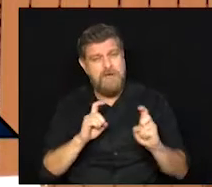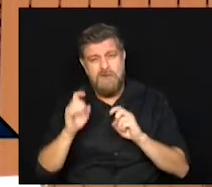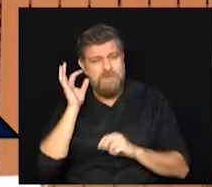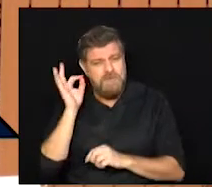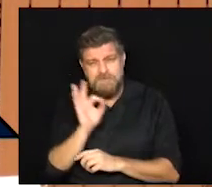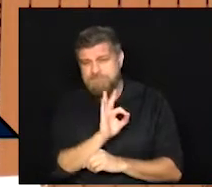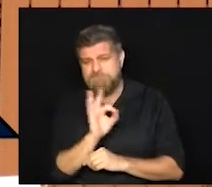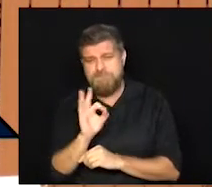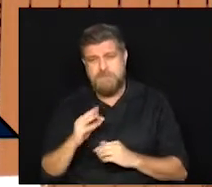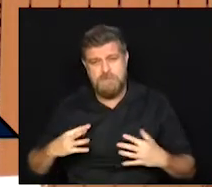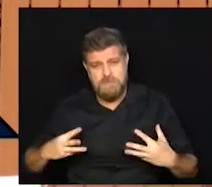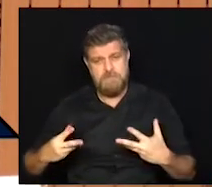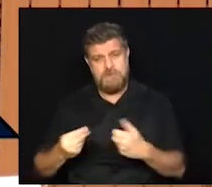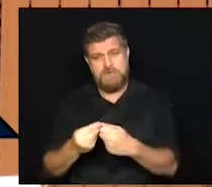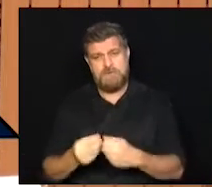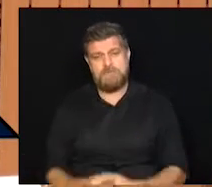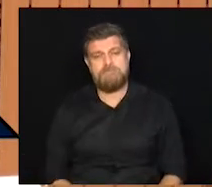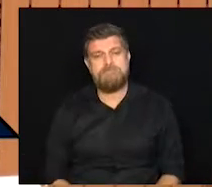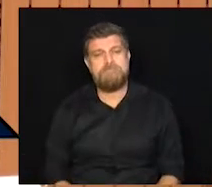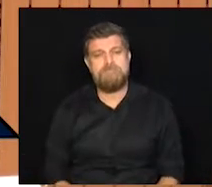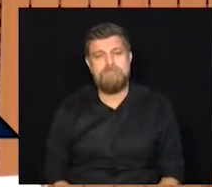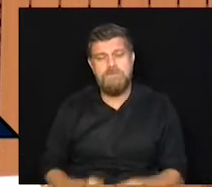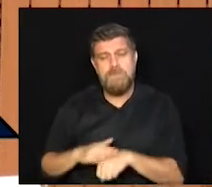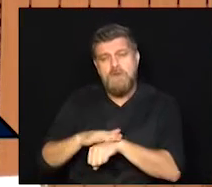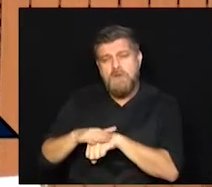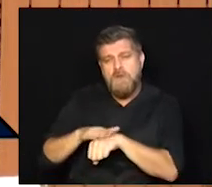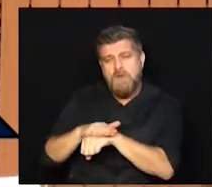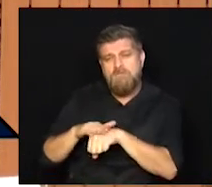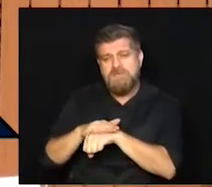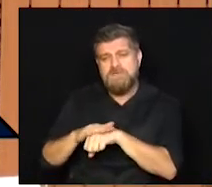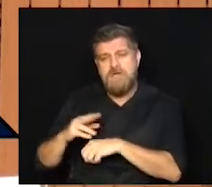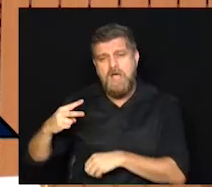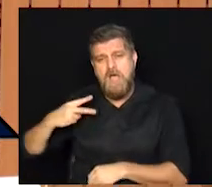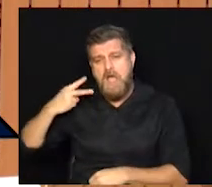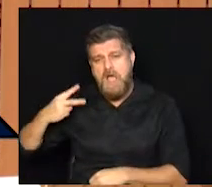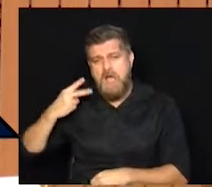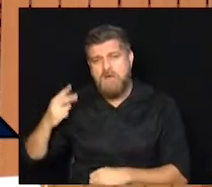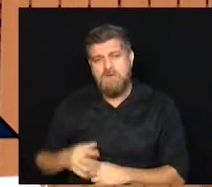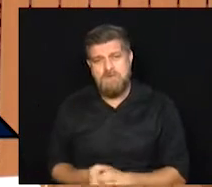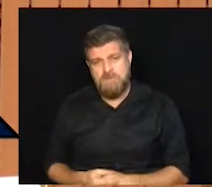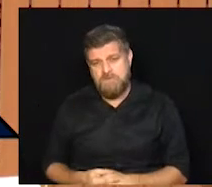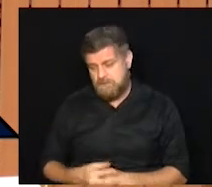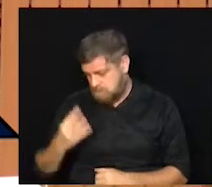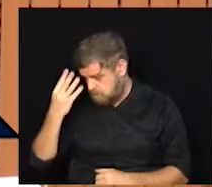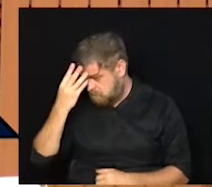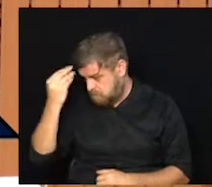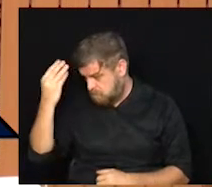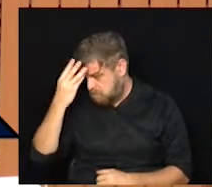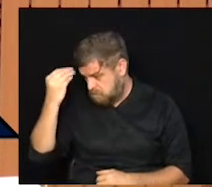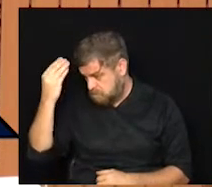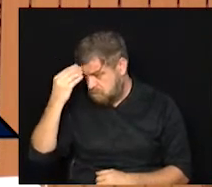Eu gostaria de falar com o vereador Jair da Farmácia.